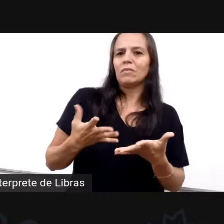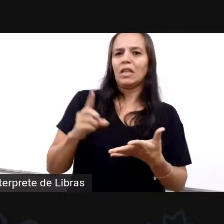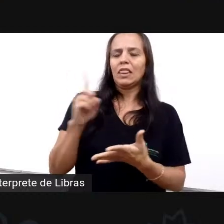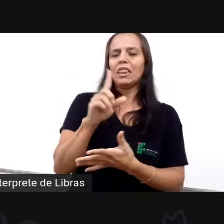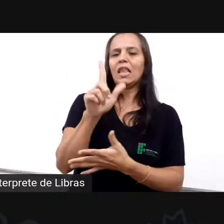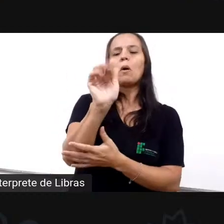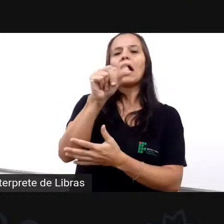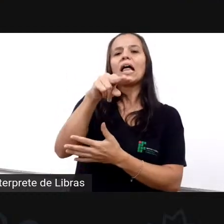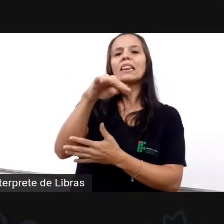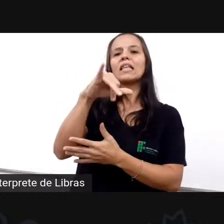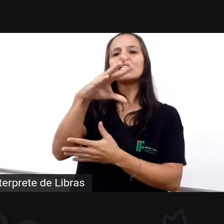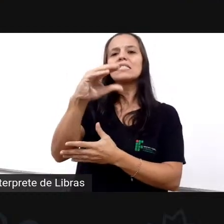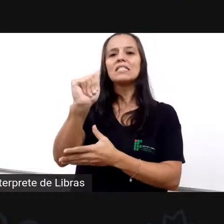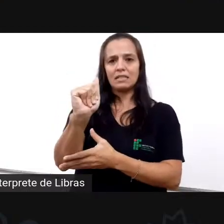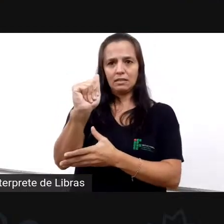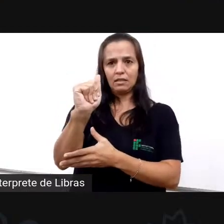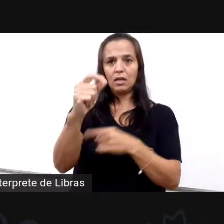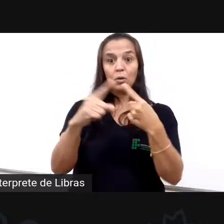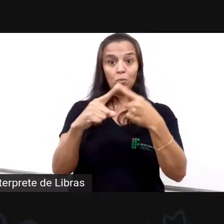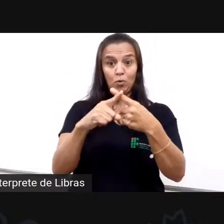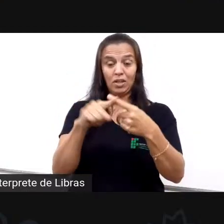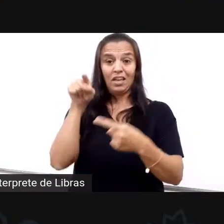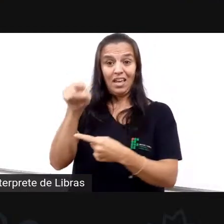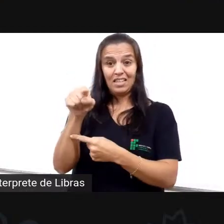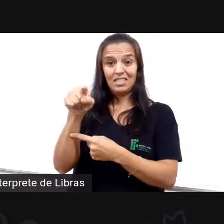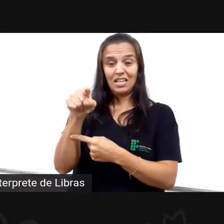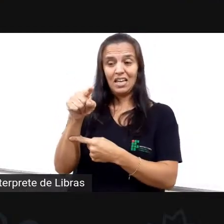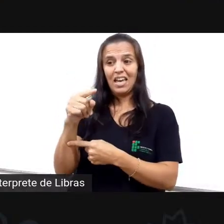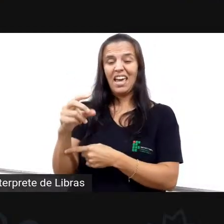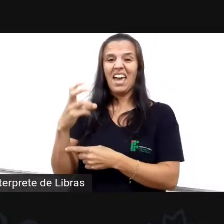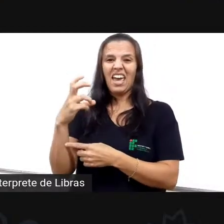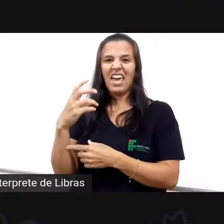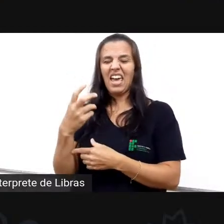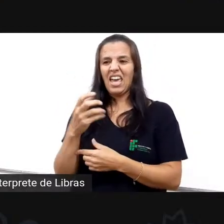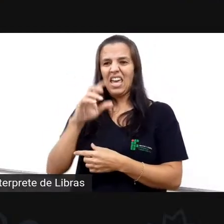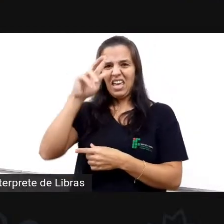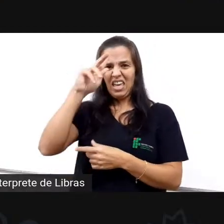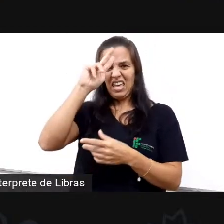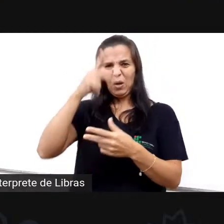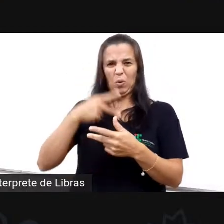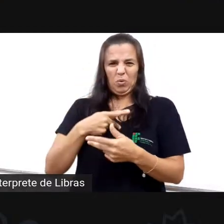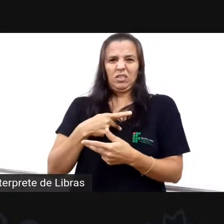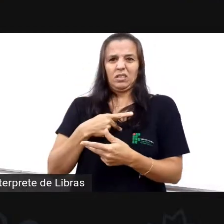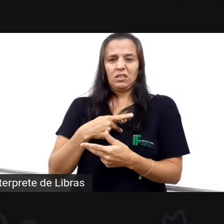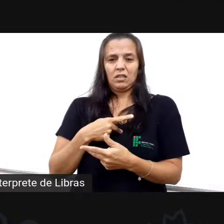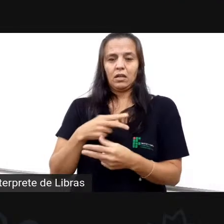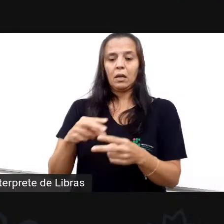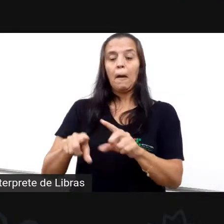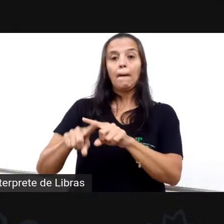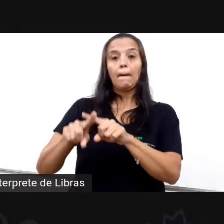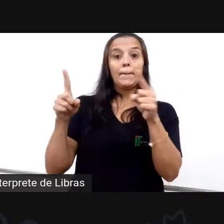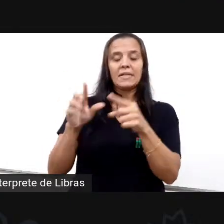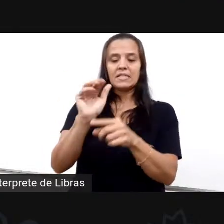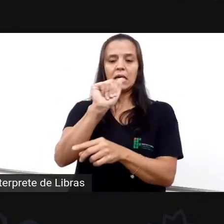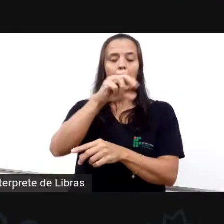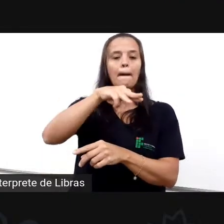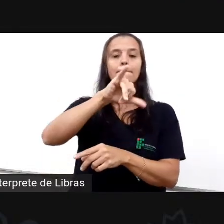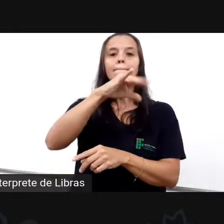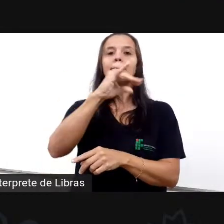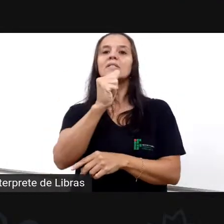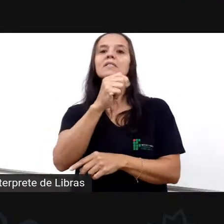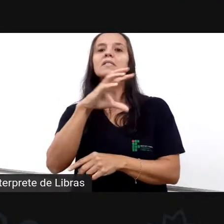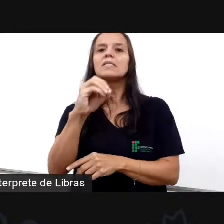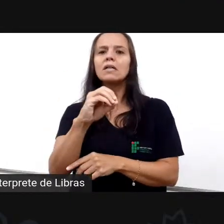ganancioso, pois a ganância é egoísta. Porém, ser ambicioso significa